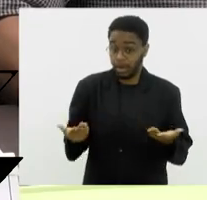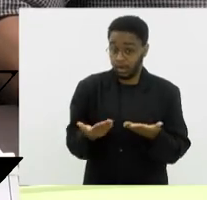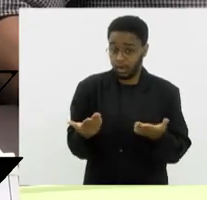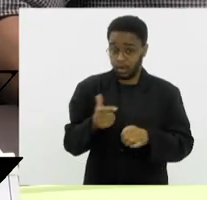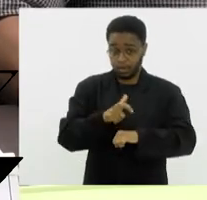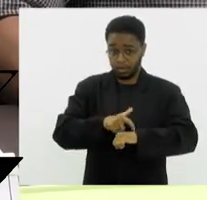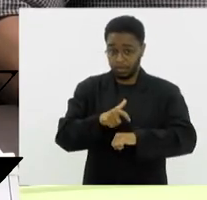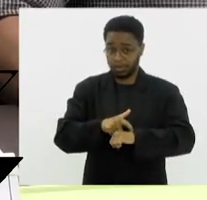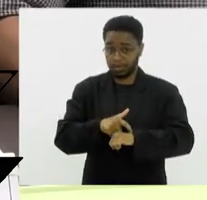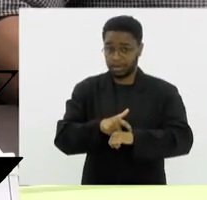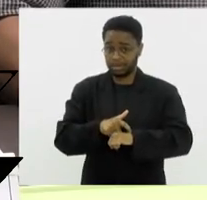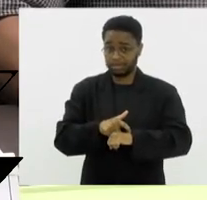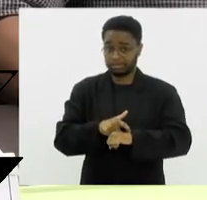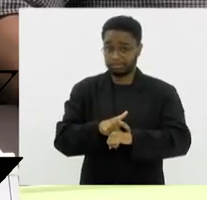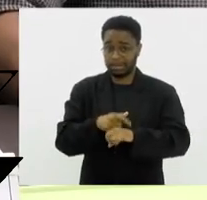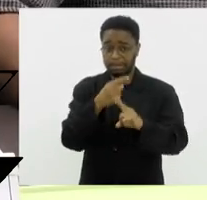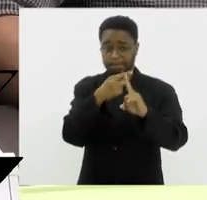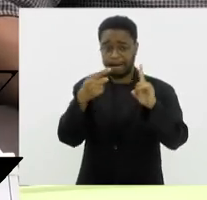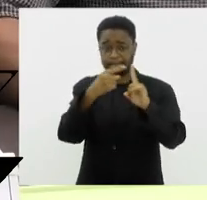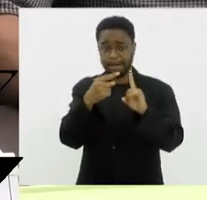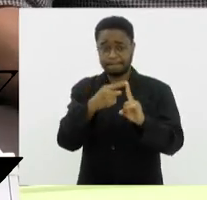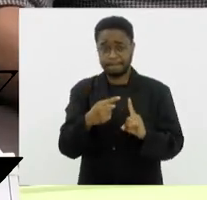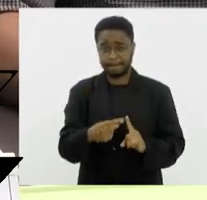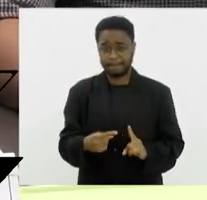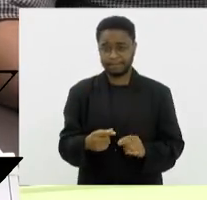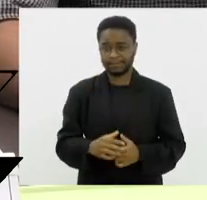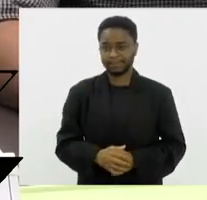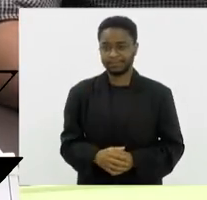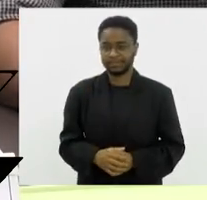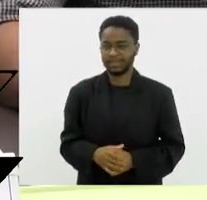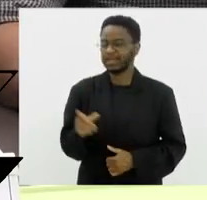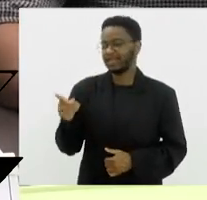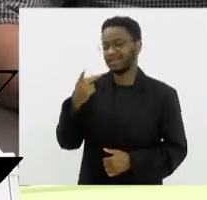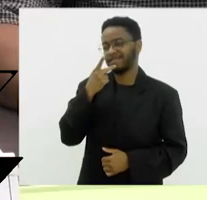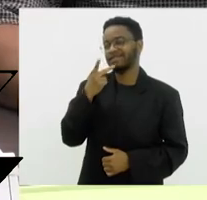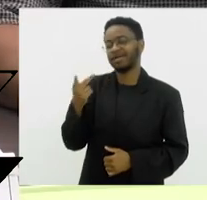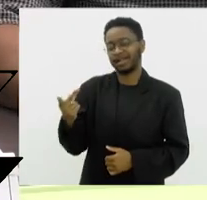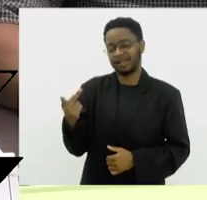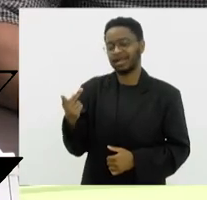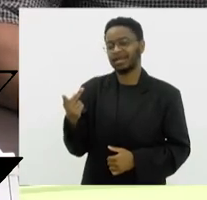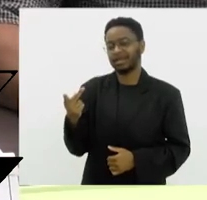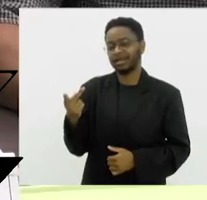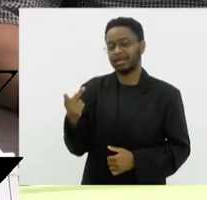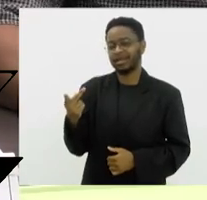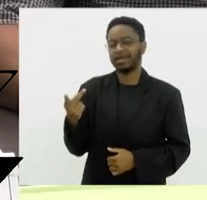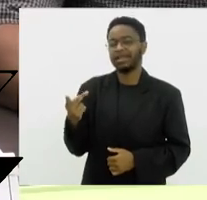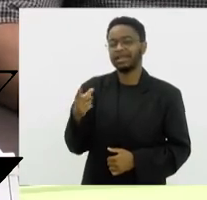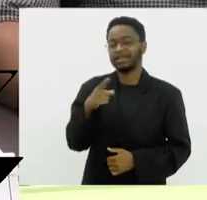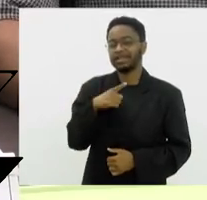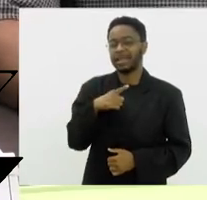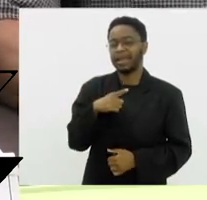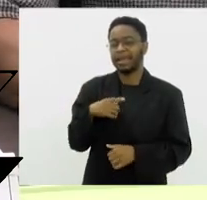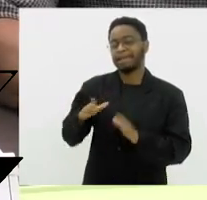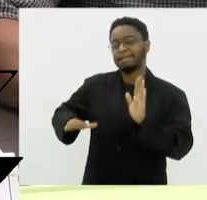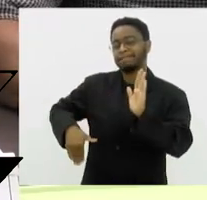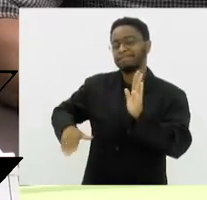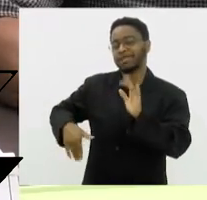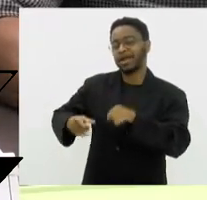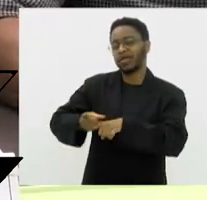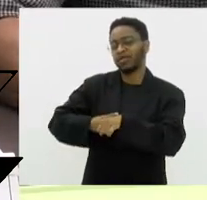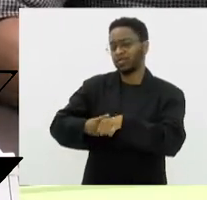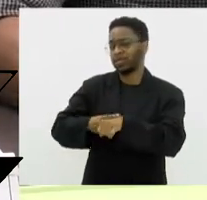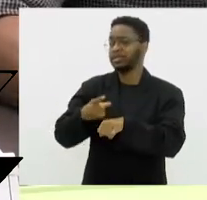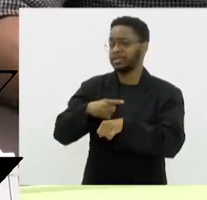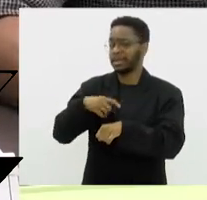tanto negacionismo... Você vai falar, que a última que você puxou lá da Praia de Nudismo de Cabo Frio, isso é um meme, hein?